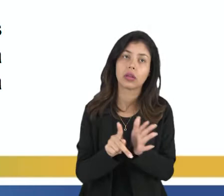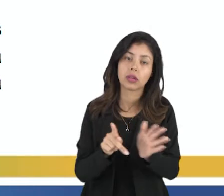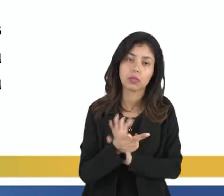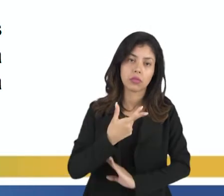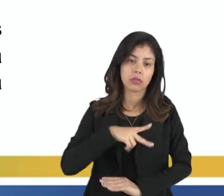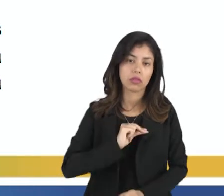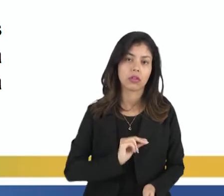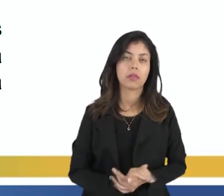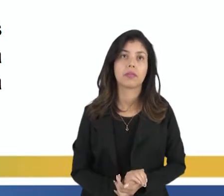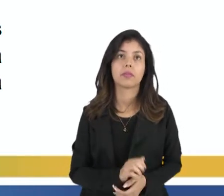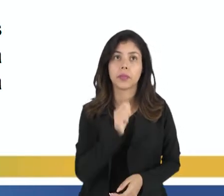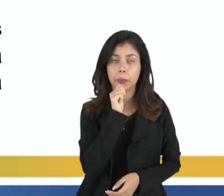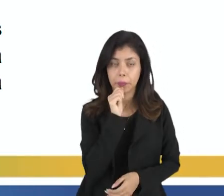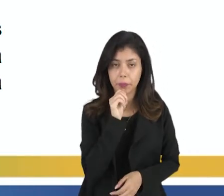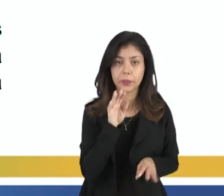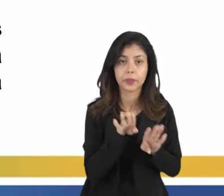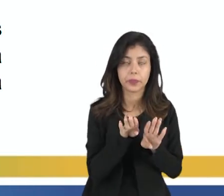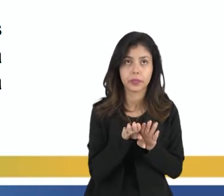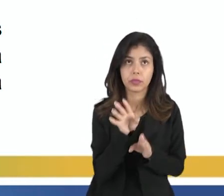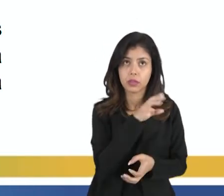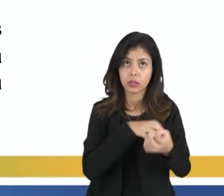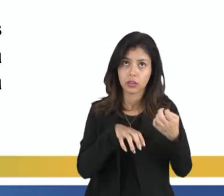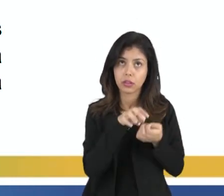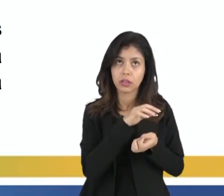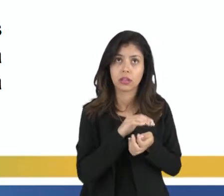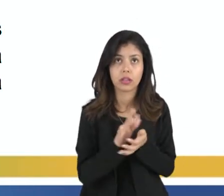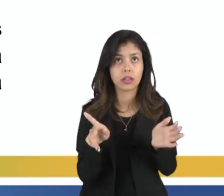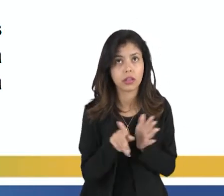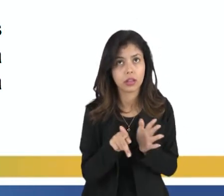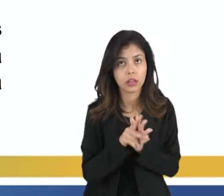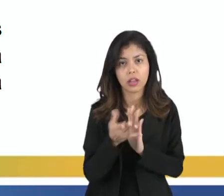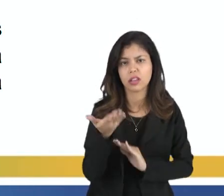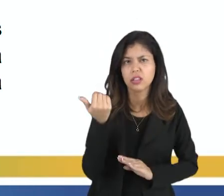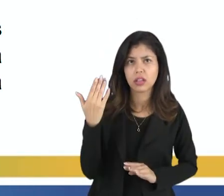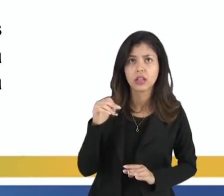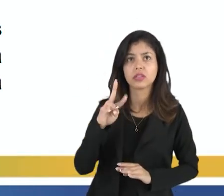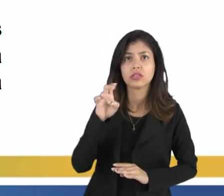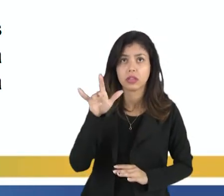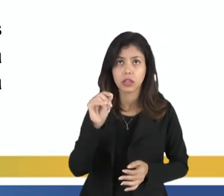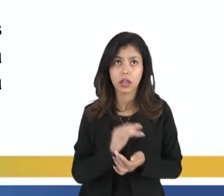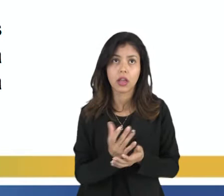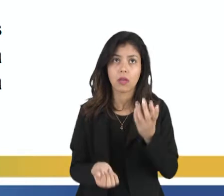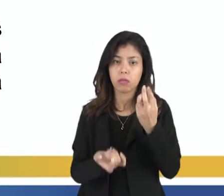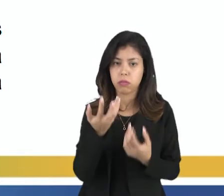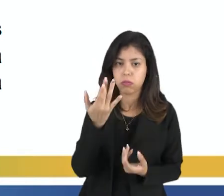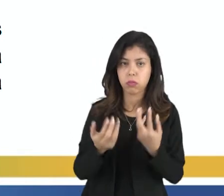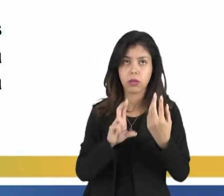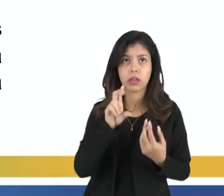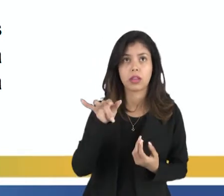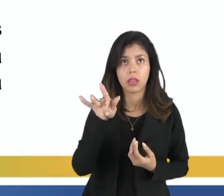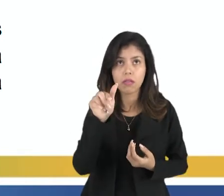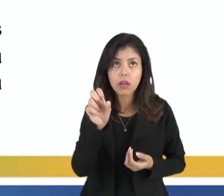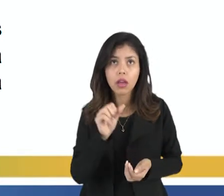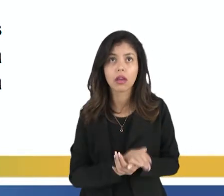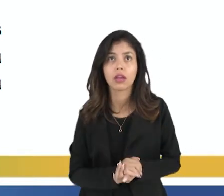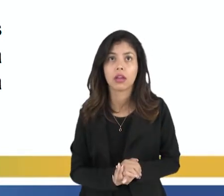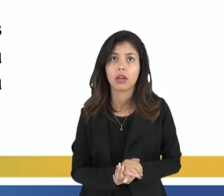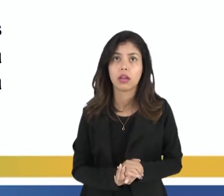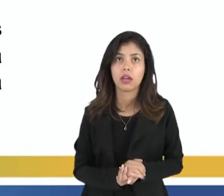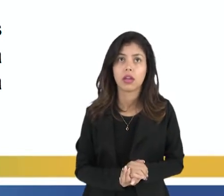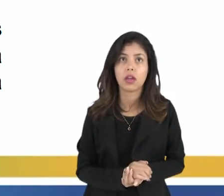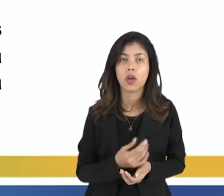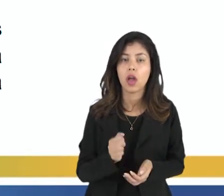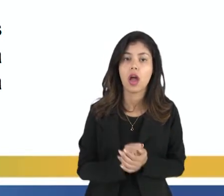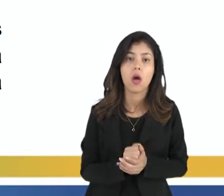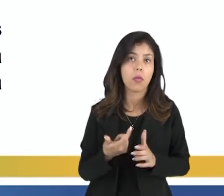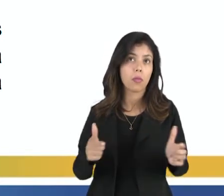né? E, além disso, também, pessoal, a gente tem as revoltas pela independência nas Antilhas, né? Onde queimaram canaviais,